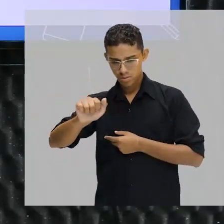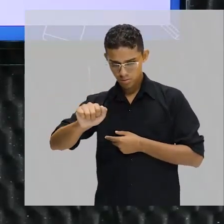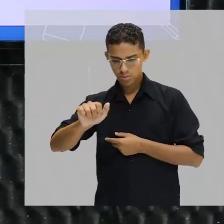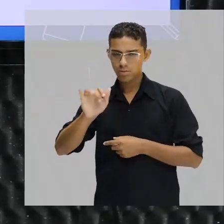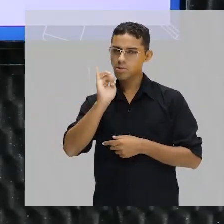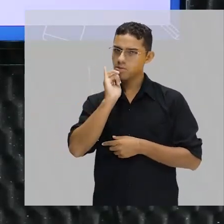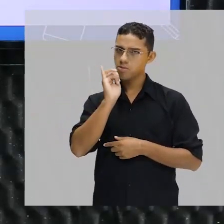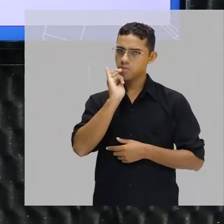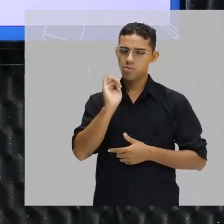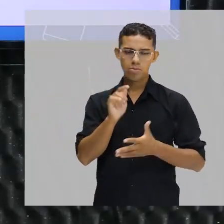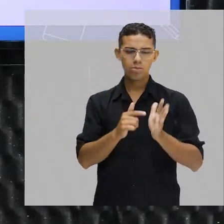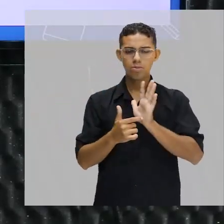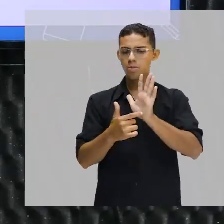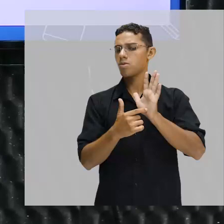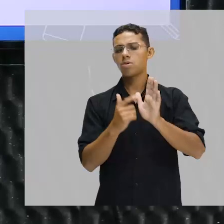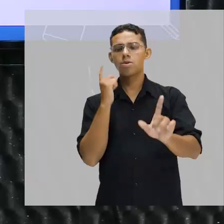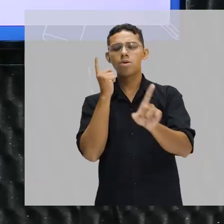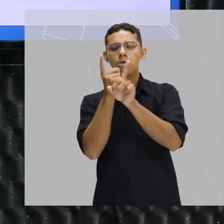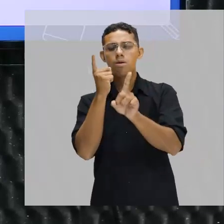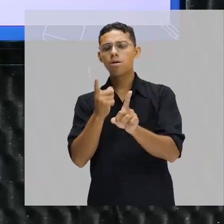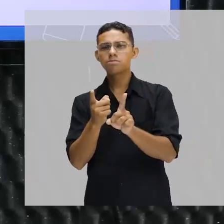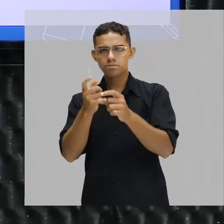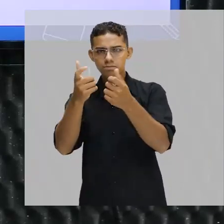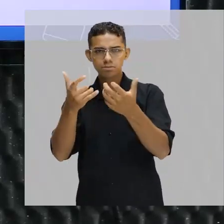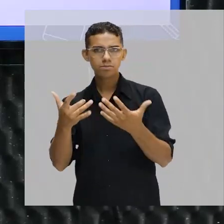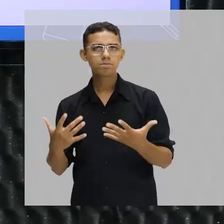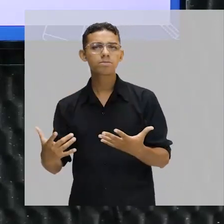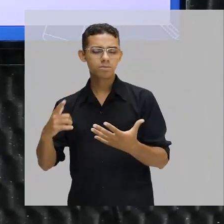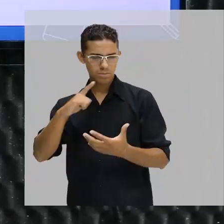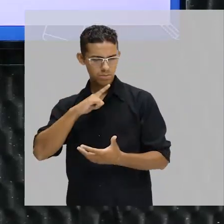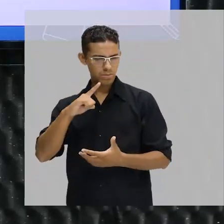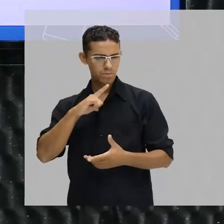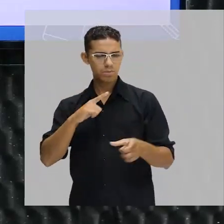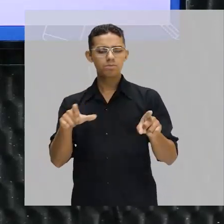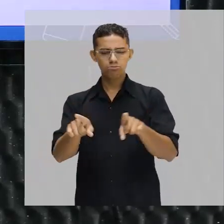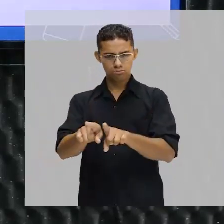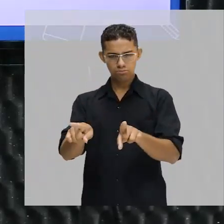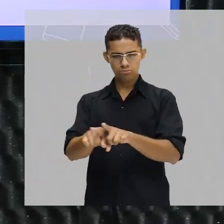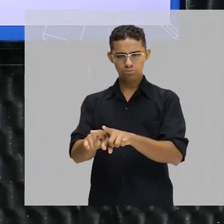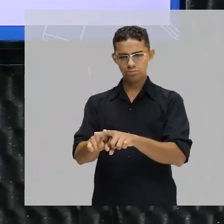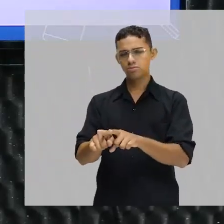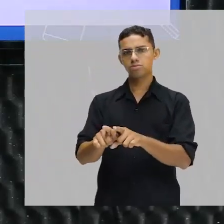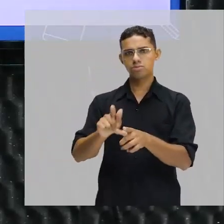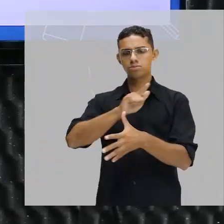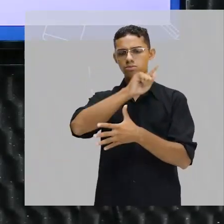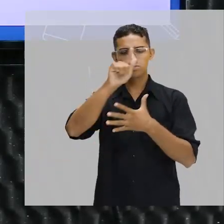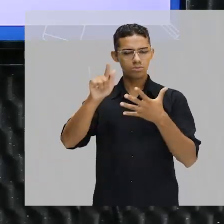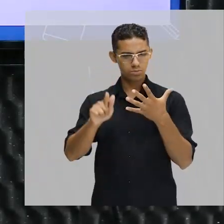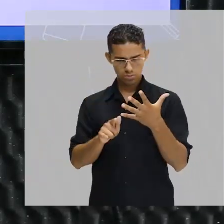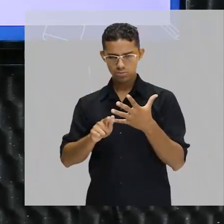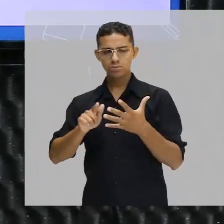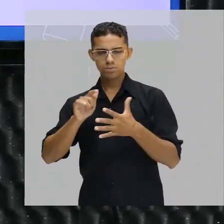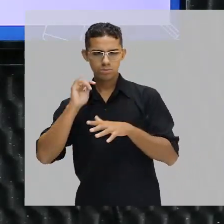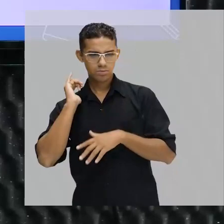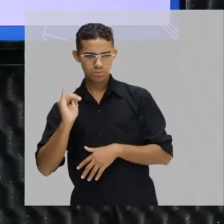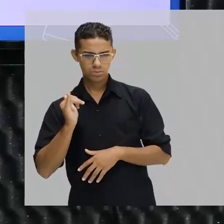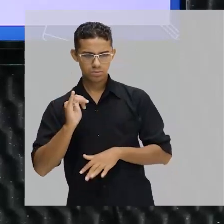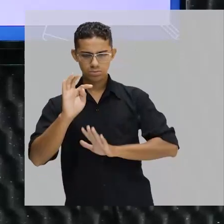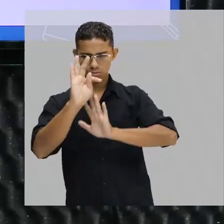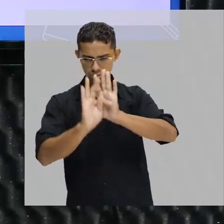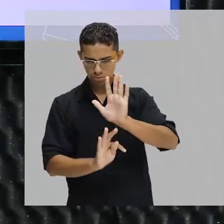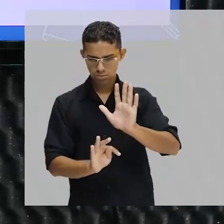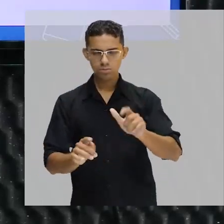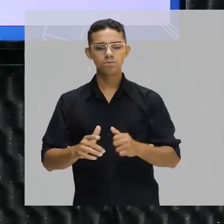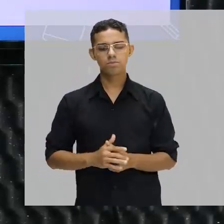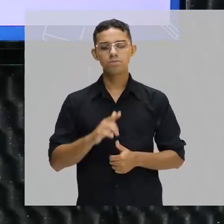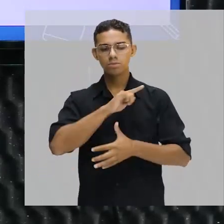vocês irão encontrar. E claro que dentro de cada categoria estão inseridos os gêneros textuais. Vamos ver então o